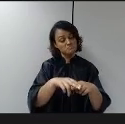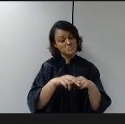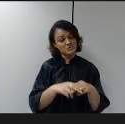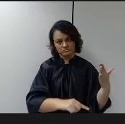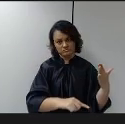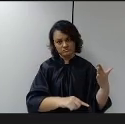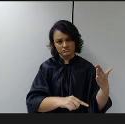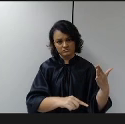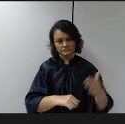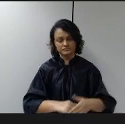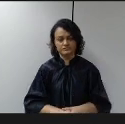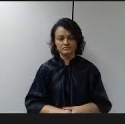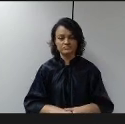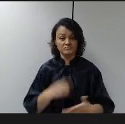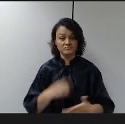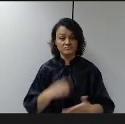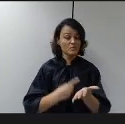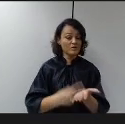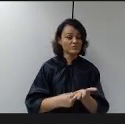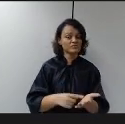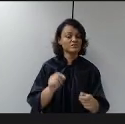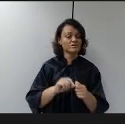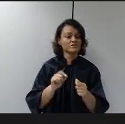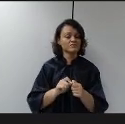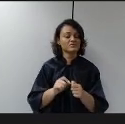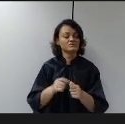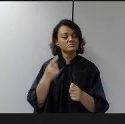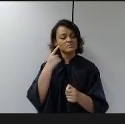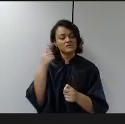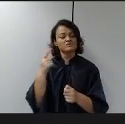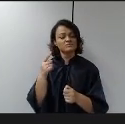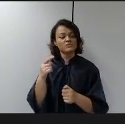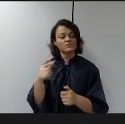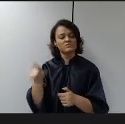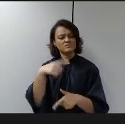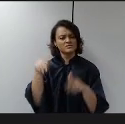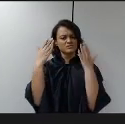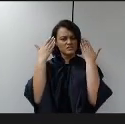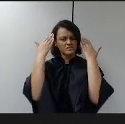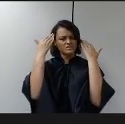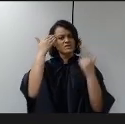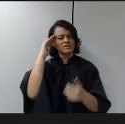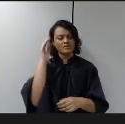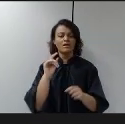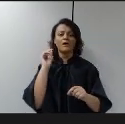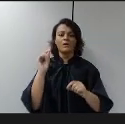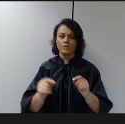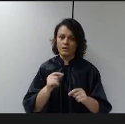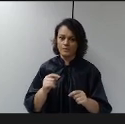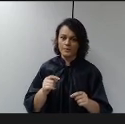o acordo recorrido expôs o entendimento de que ele